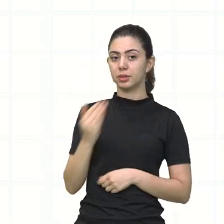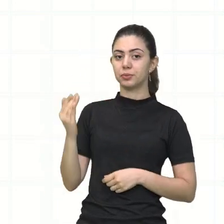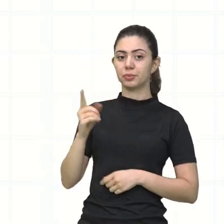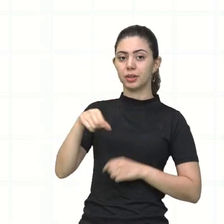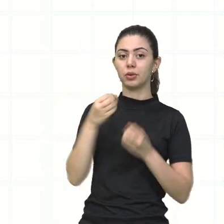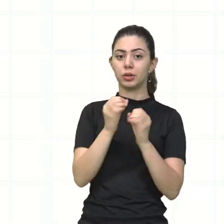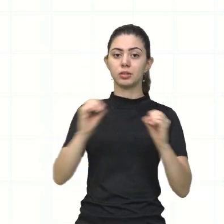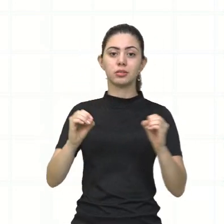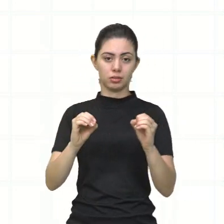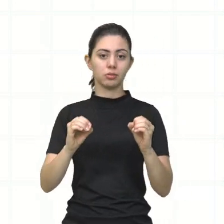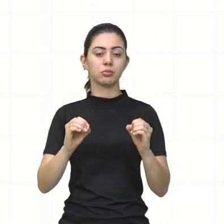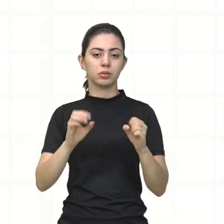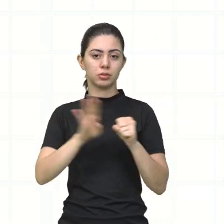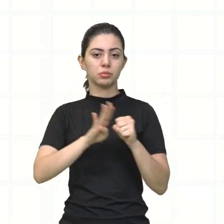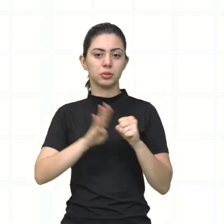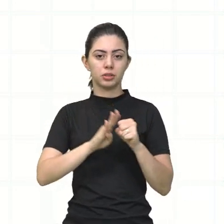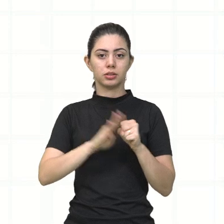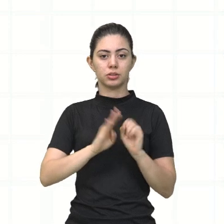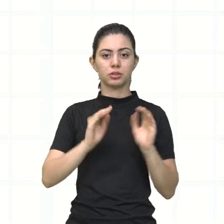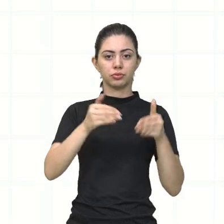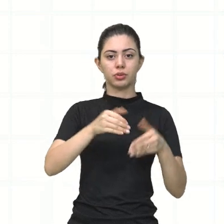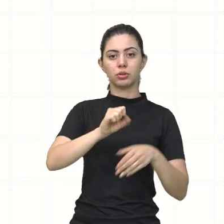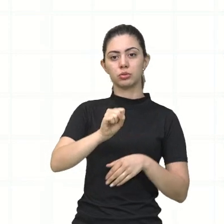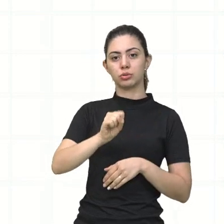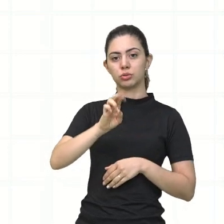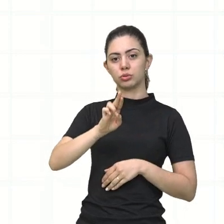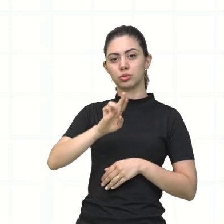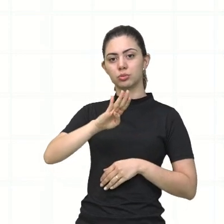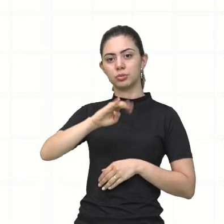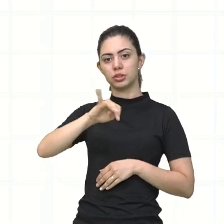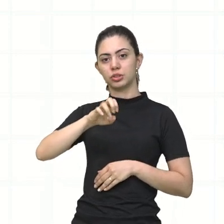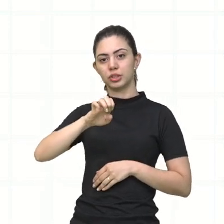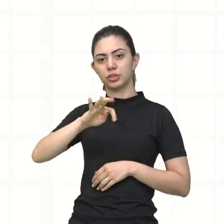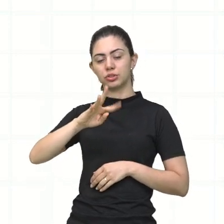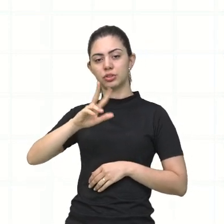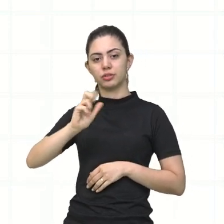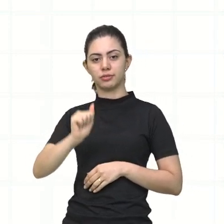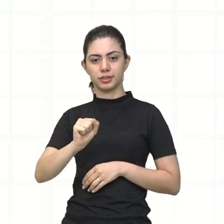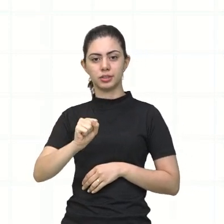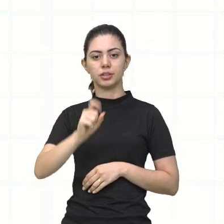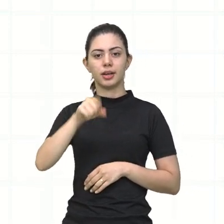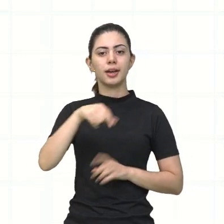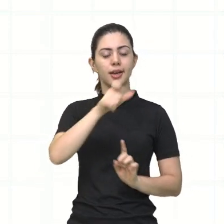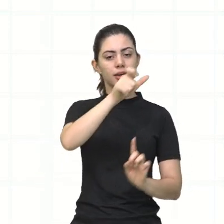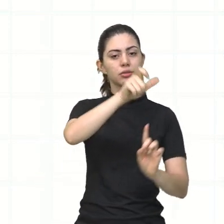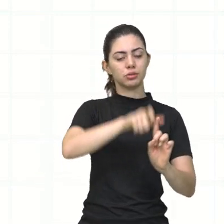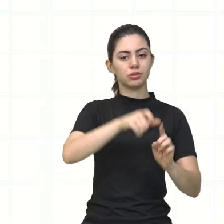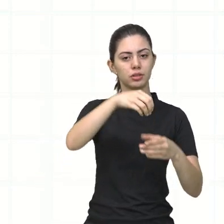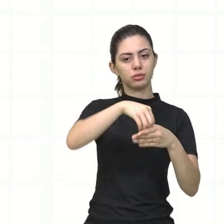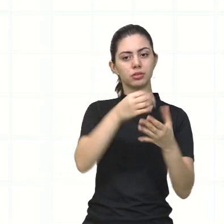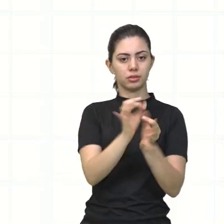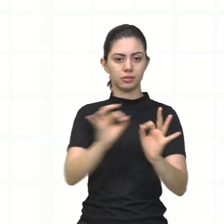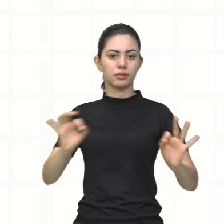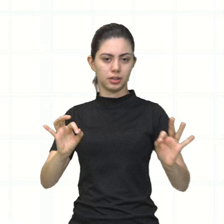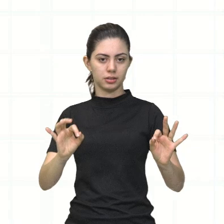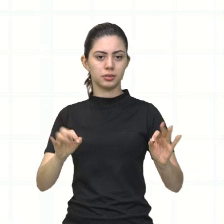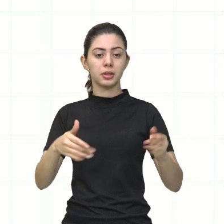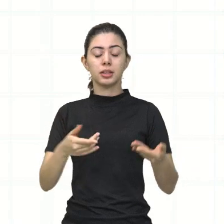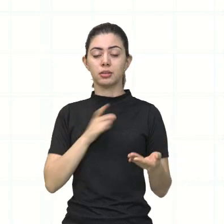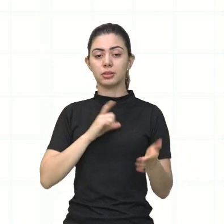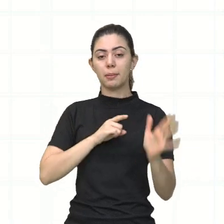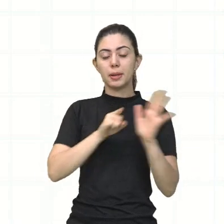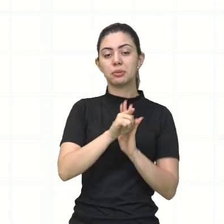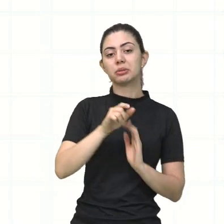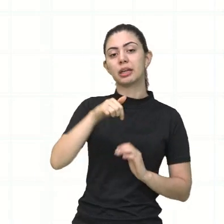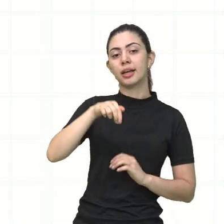subjetivas funcionam como o sujeito da frase, respondendo à pergunta quem ou que está realizando a ação. É